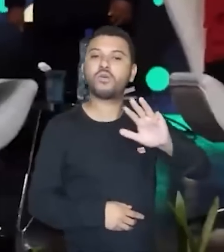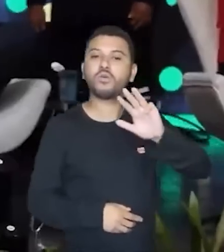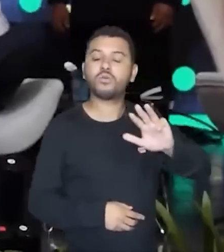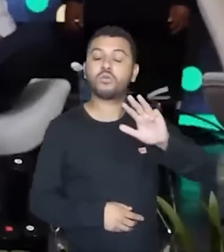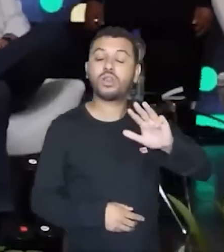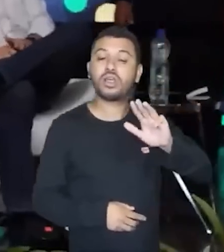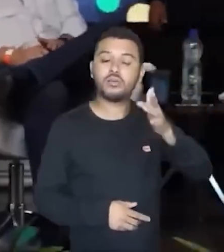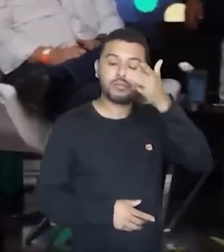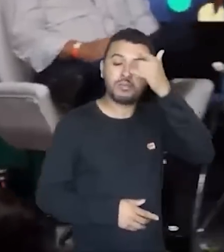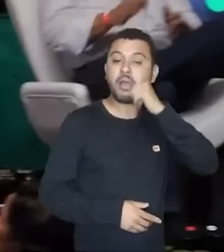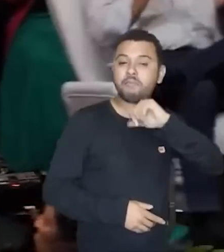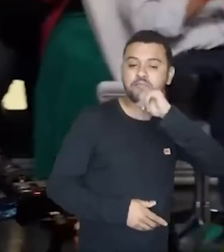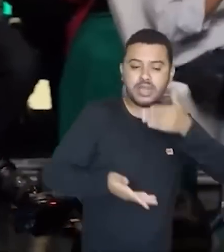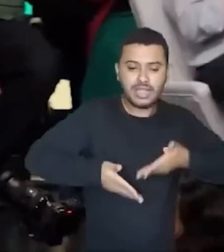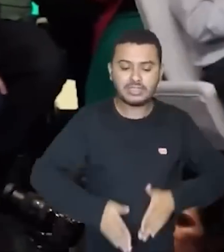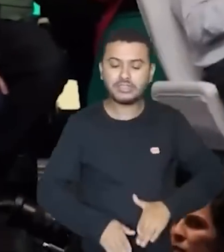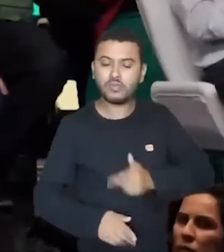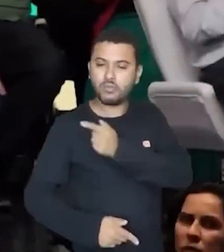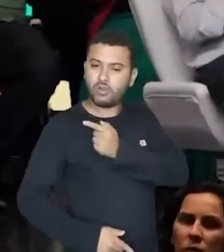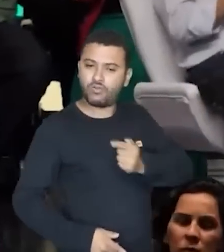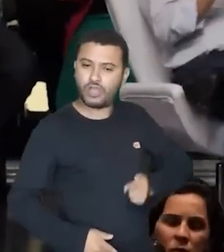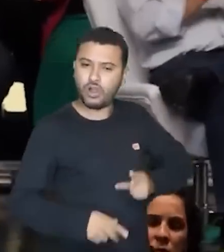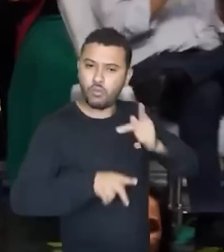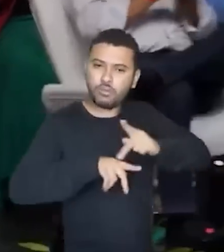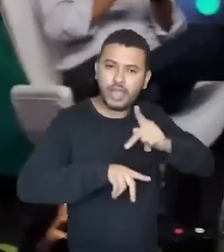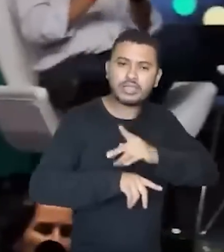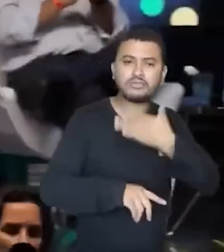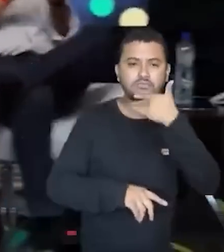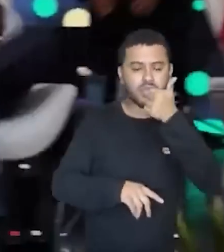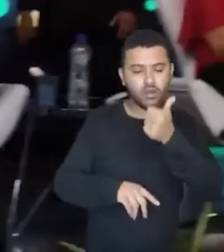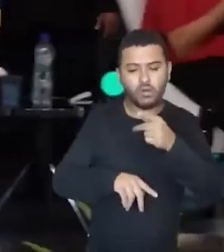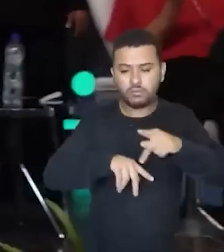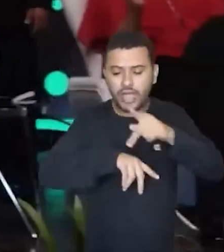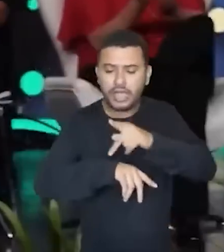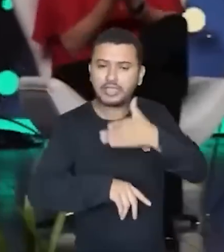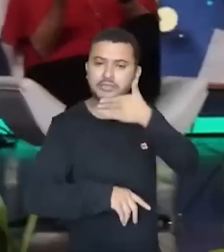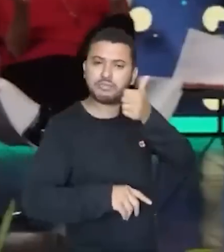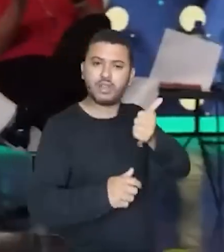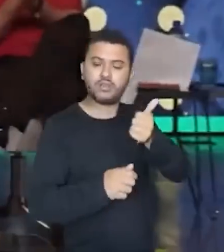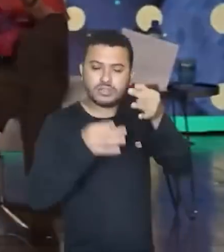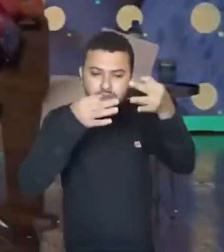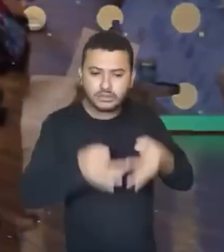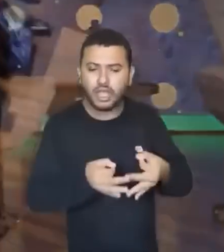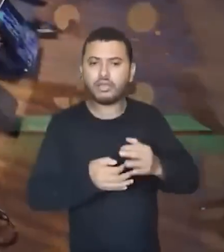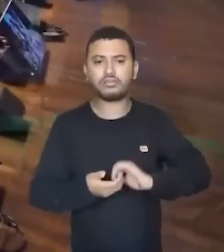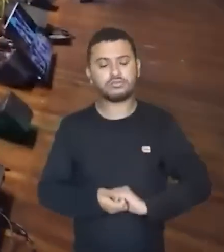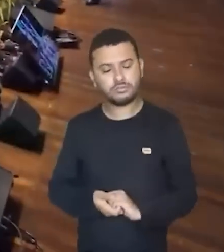para governar esse país da forma que o país precisa ser governado.